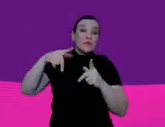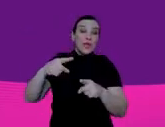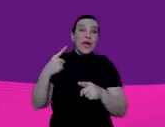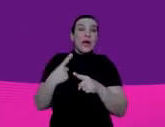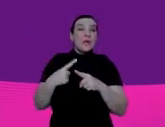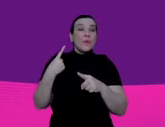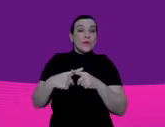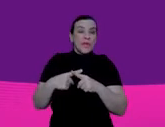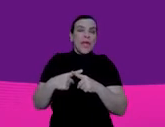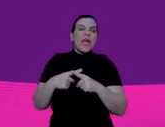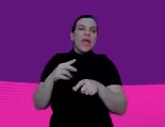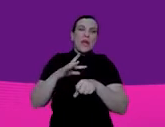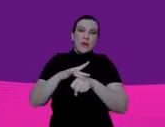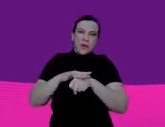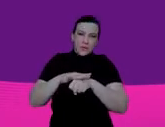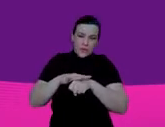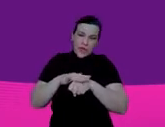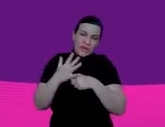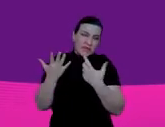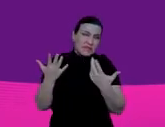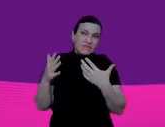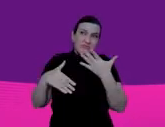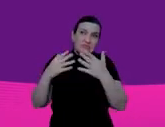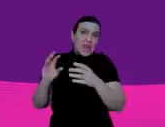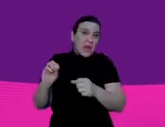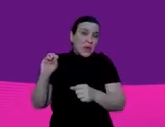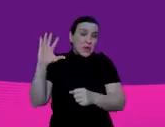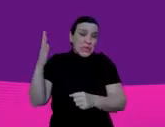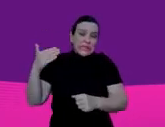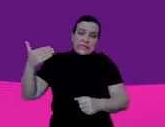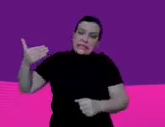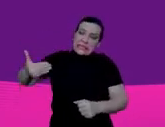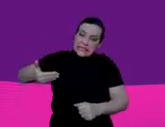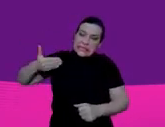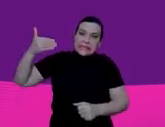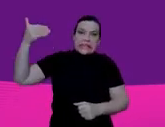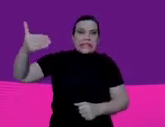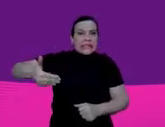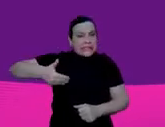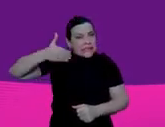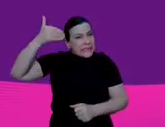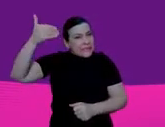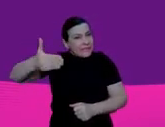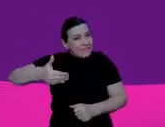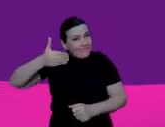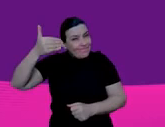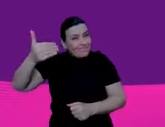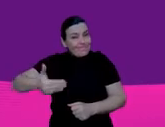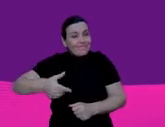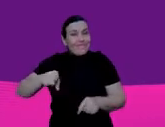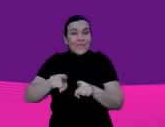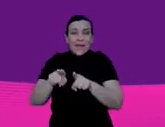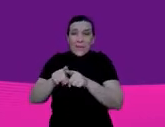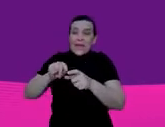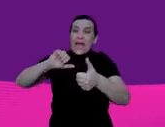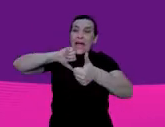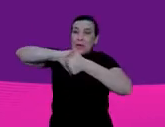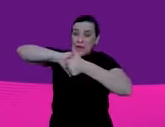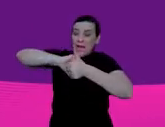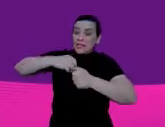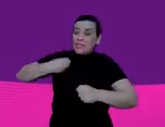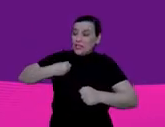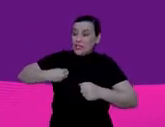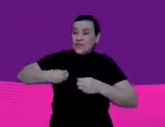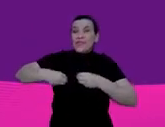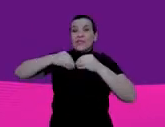arrastar os pacientes uma grande quantidade de tempo de qualidade de vida perdido, com 45 milhões de